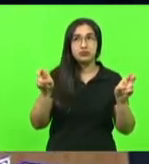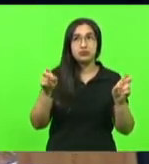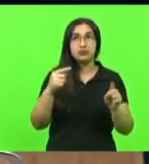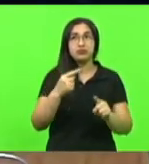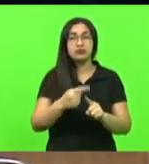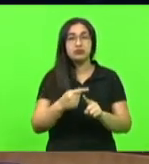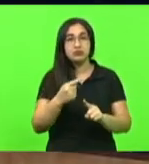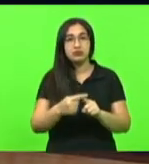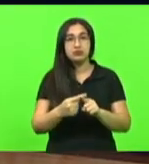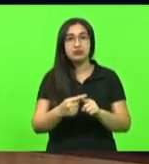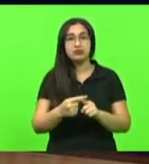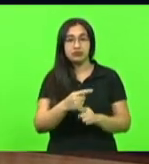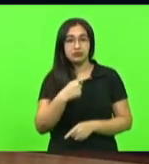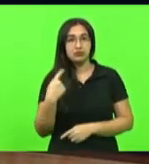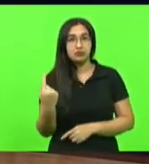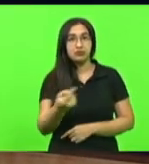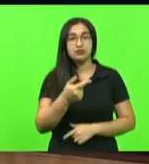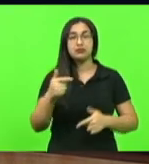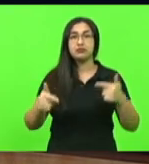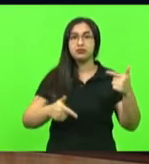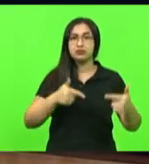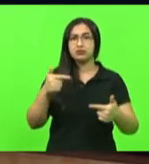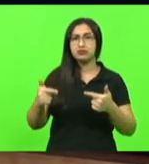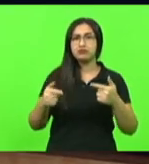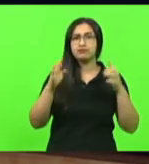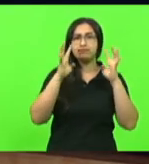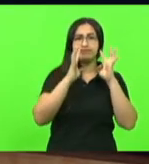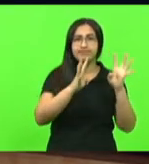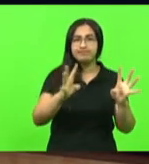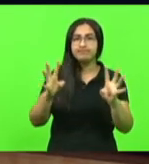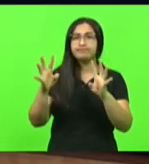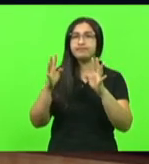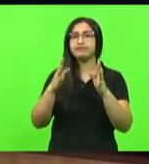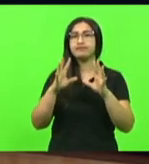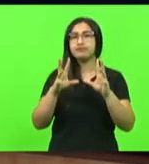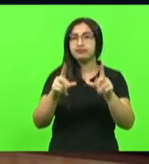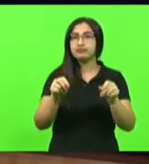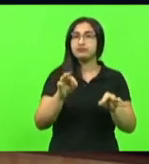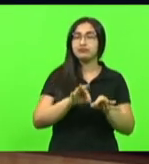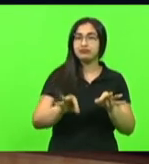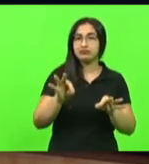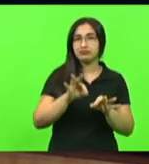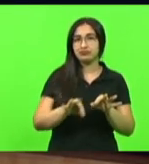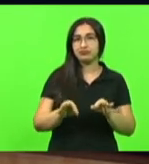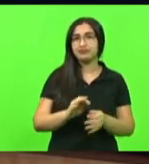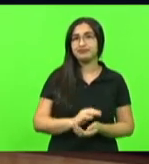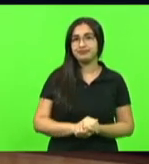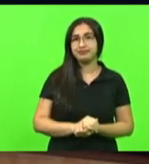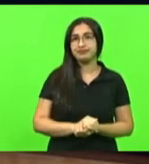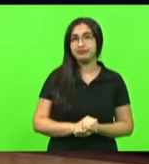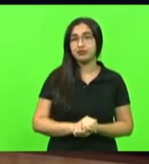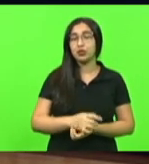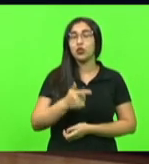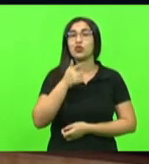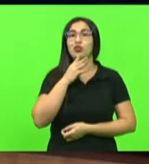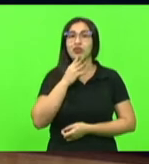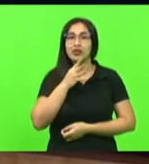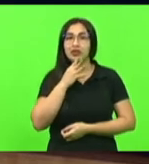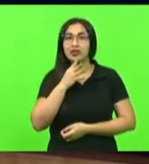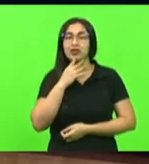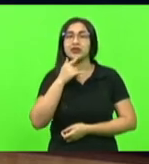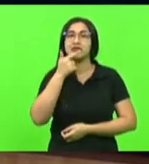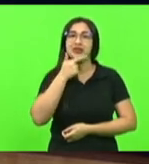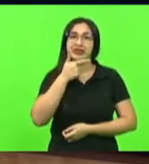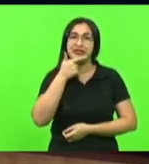nós trabalhamos muito ouvindo as entidades. Quem de nós não conhece o queijo colonial, aquele